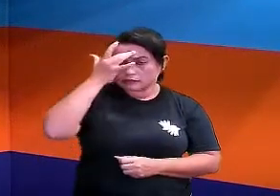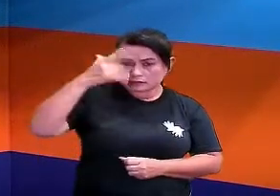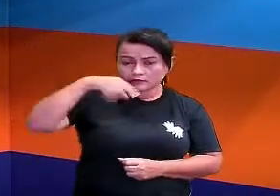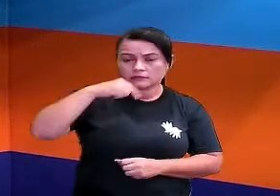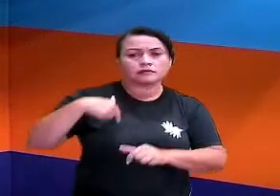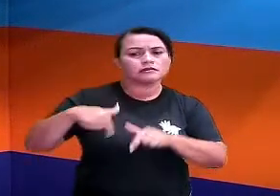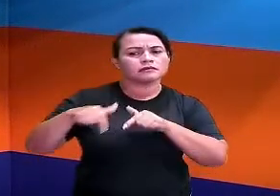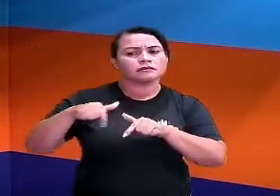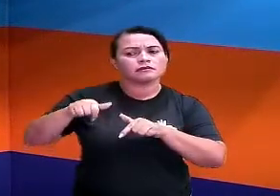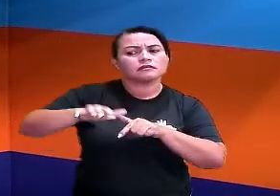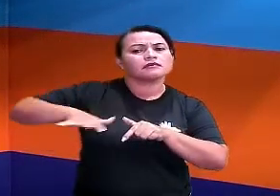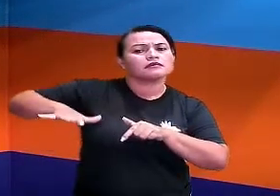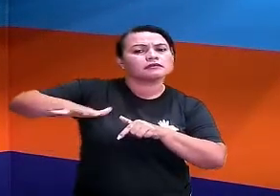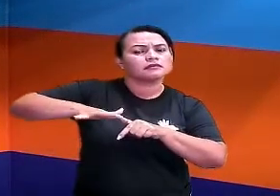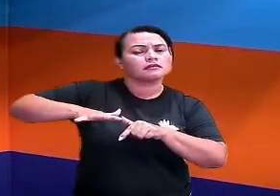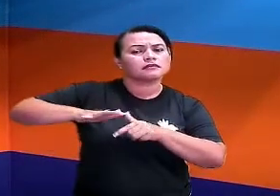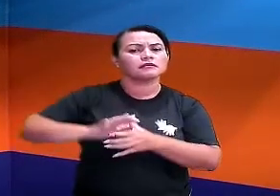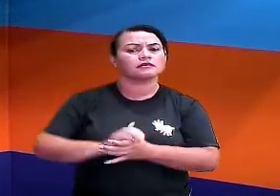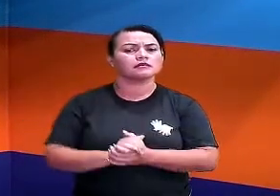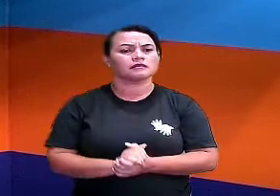desse departamento.